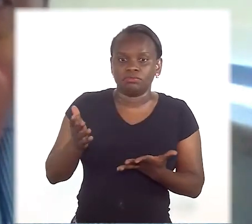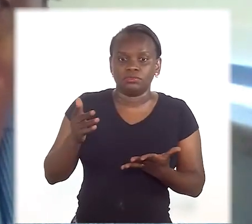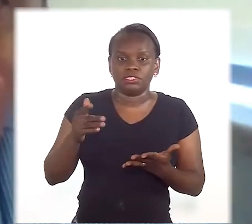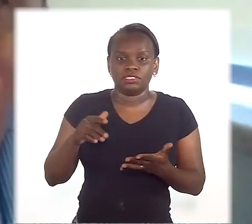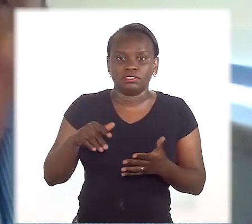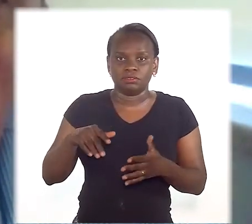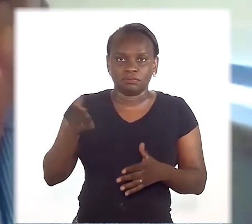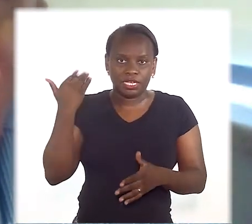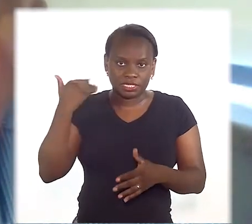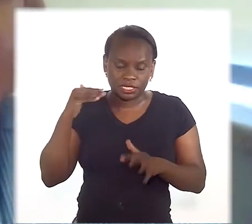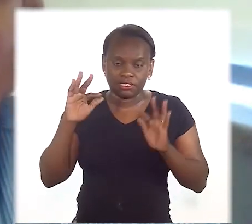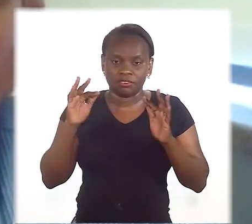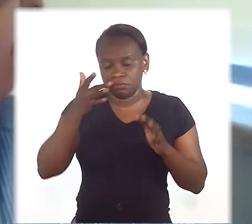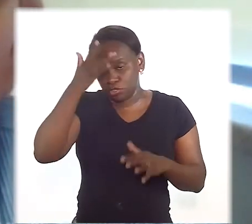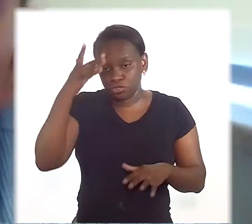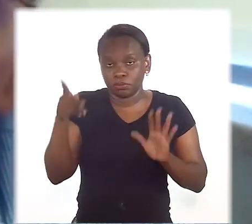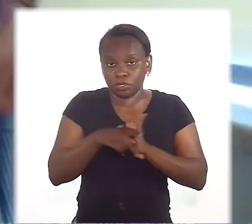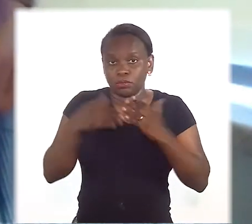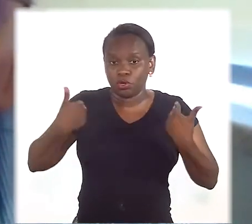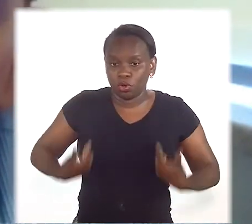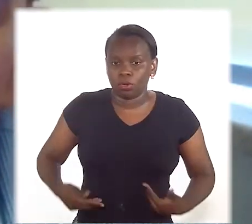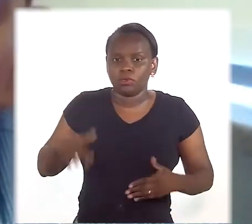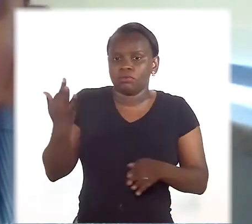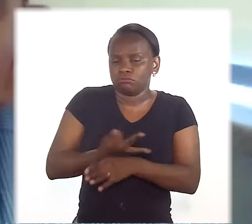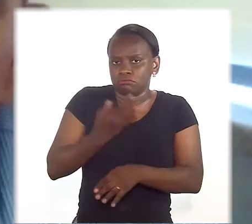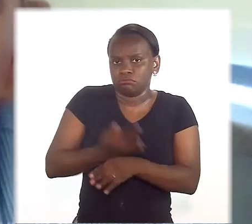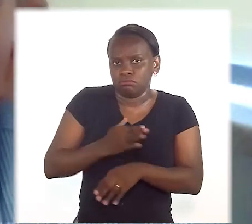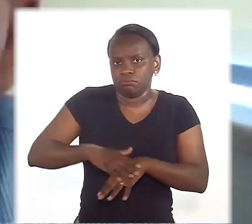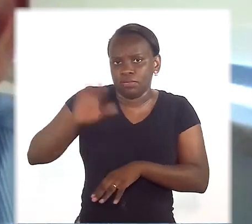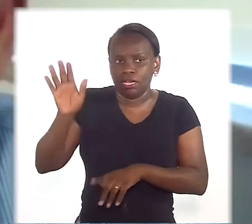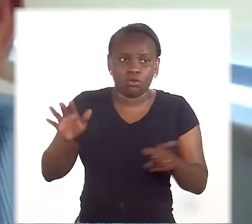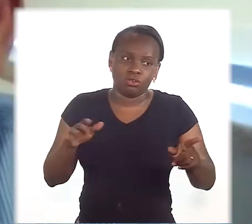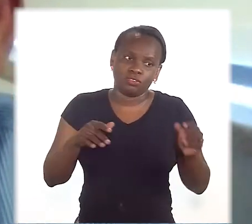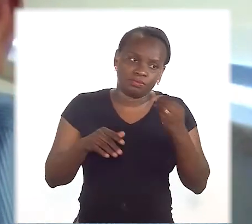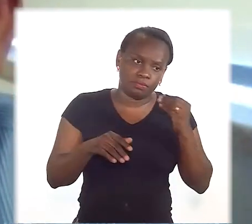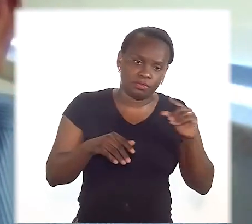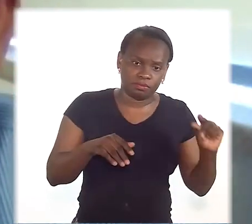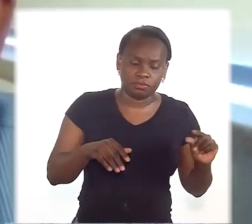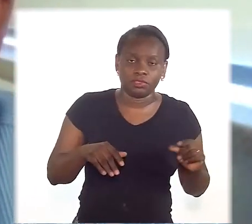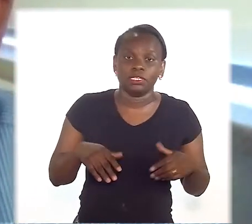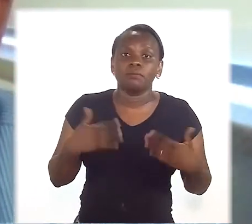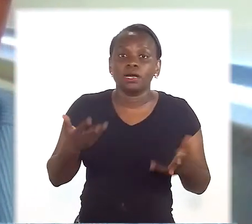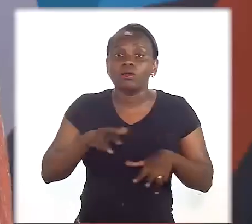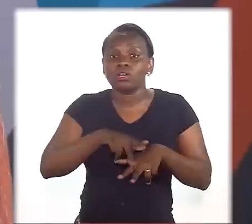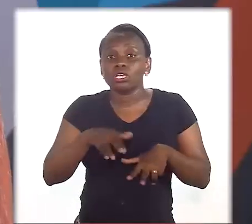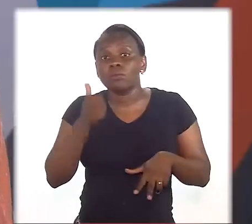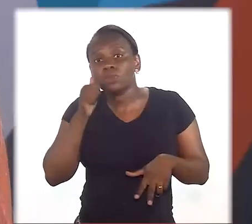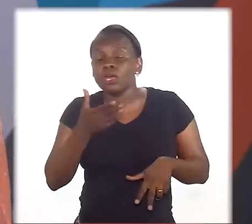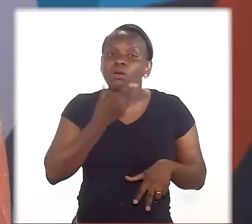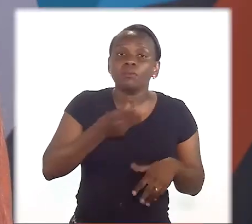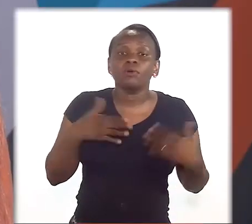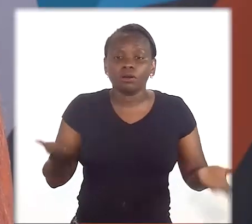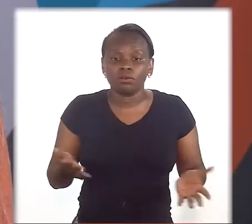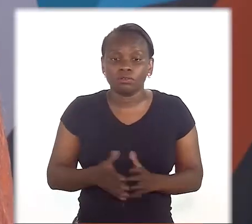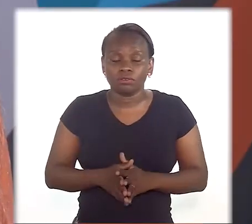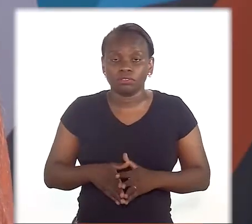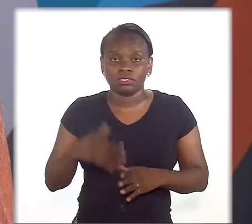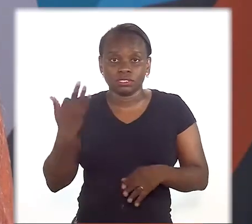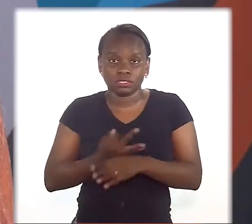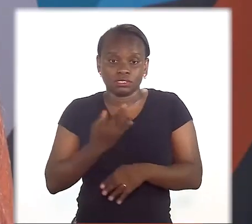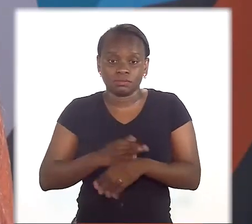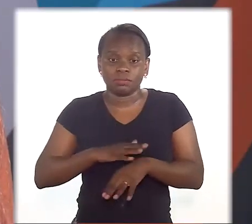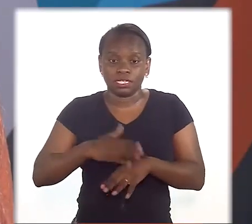têm fatores predisponentes que elas vão ter uma tolerância maior do que a outra. Mas qual o Então, gênero? É o feminino ou o